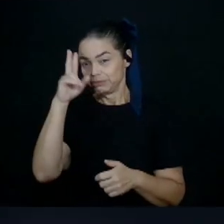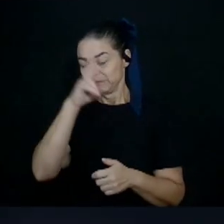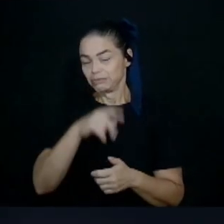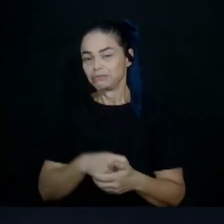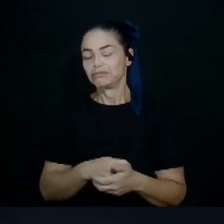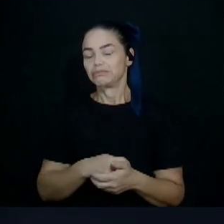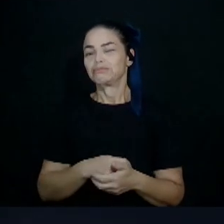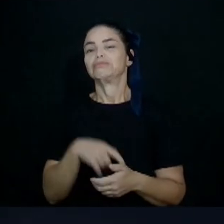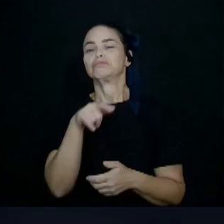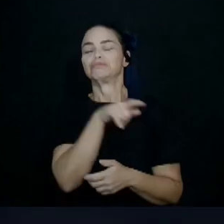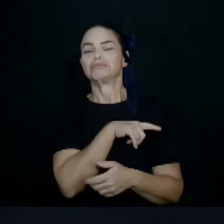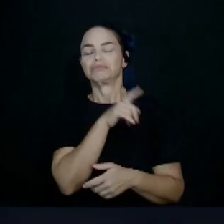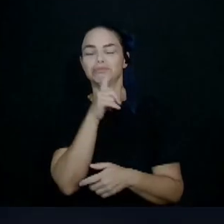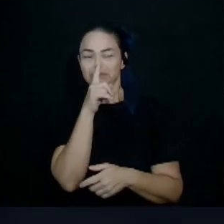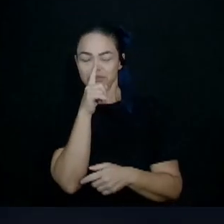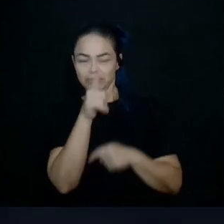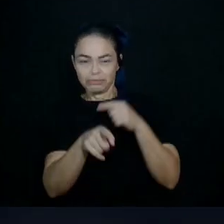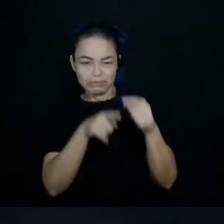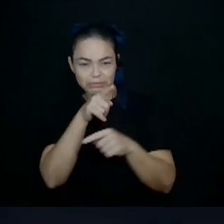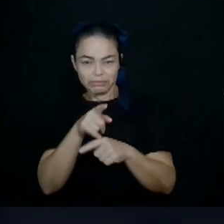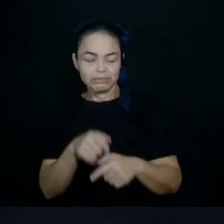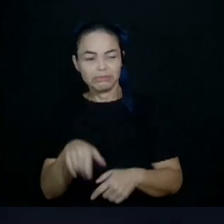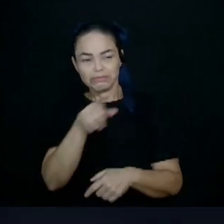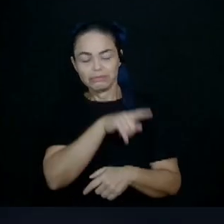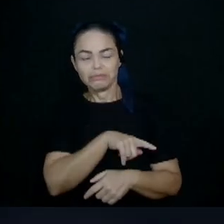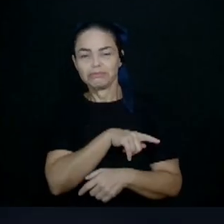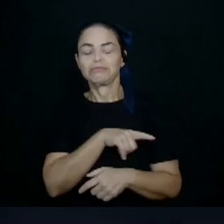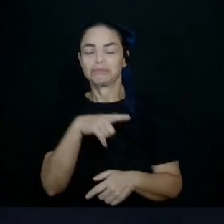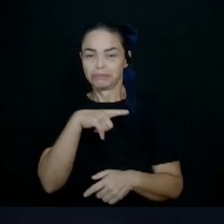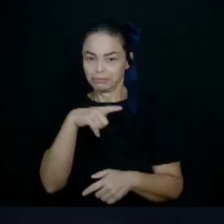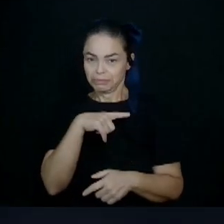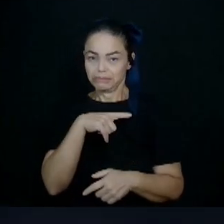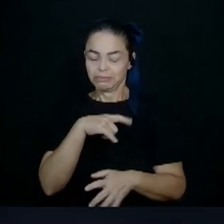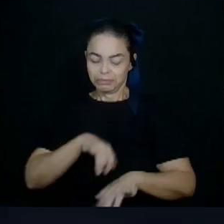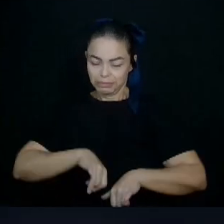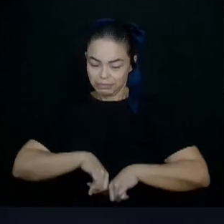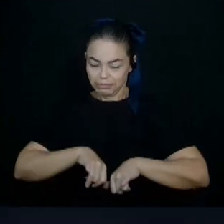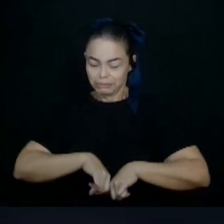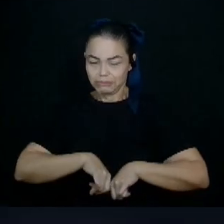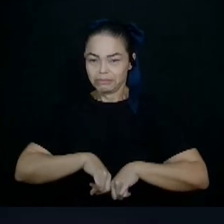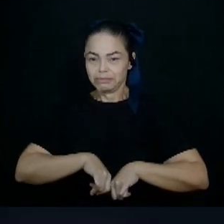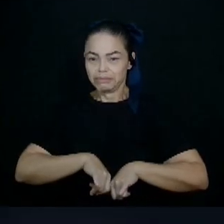do julgamento para essas pessoas que estão passando por esse sofrimento.